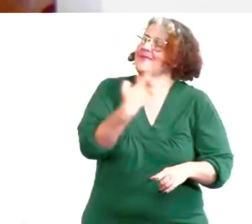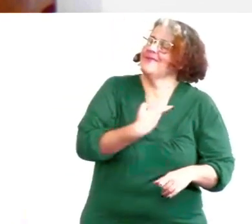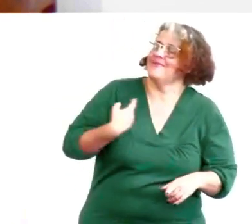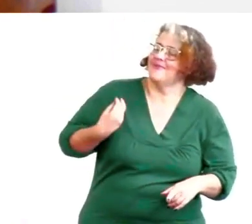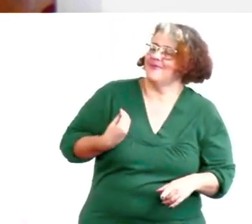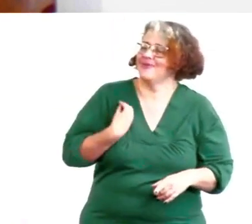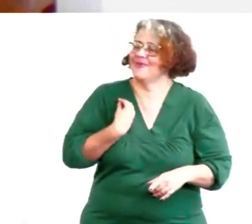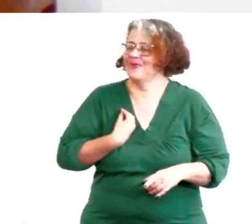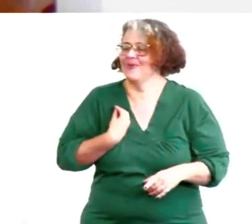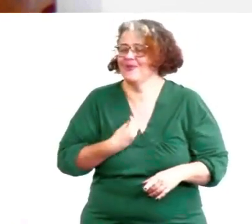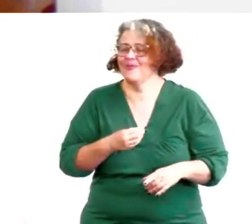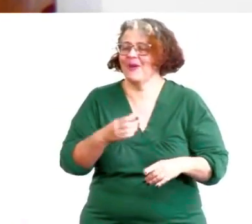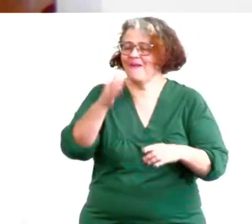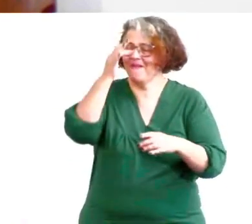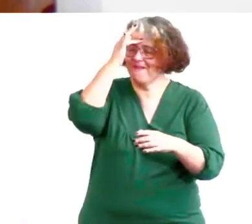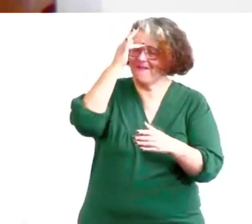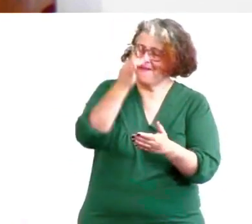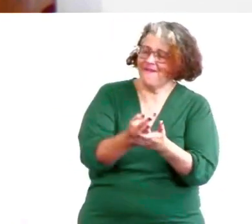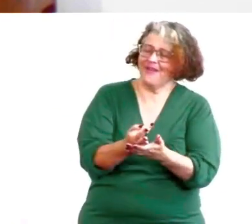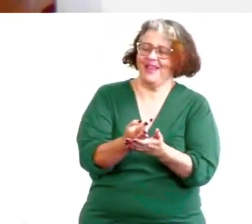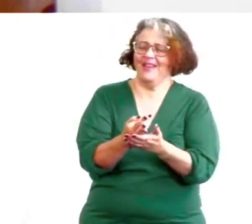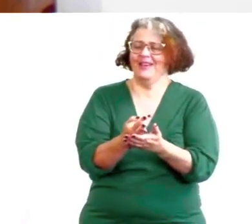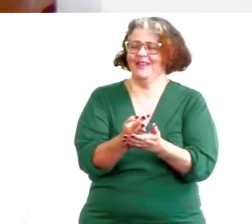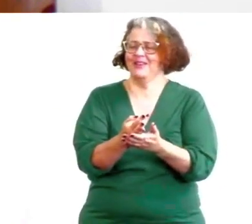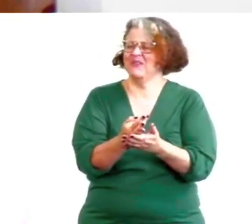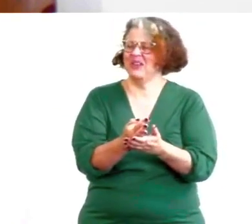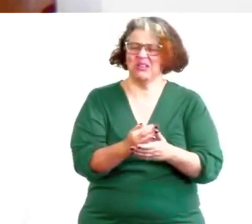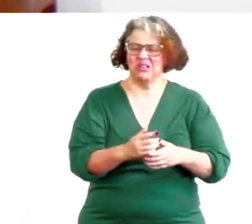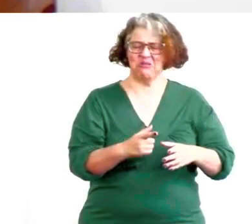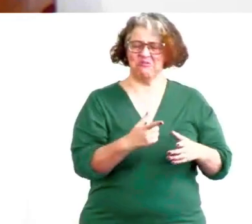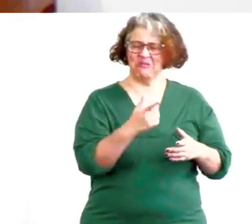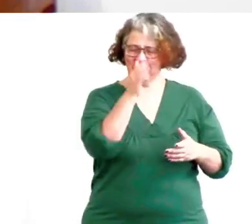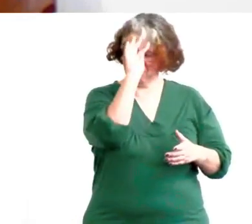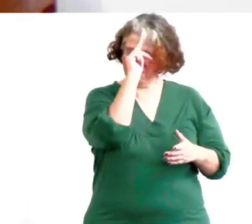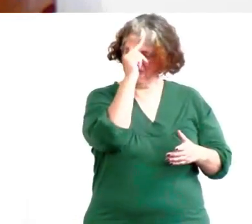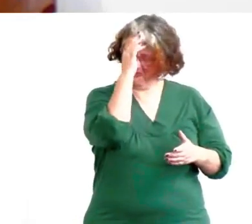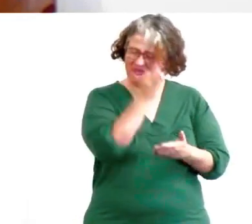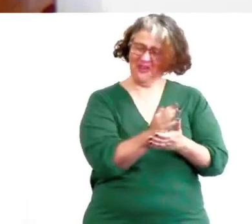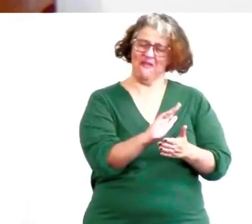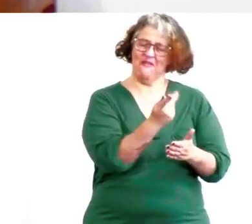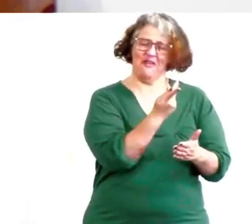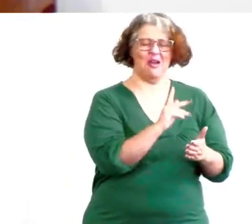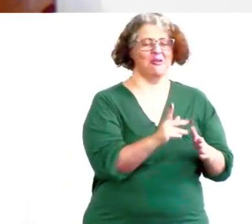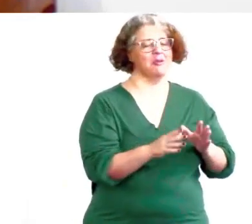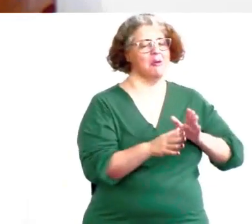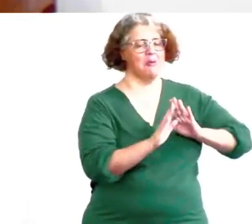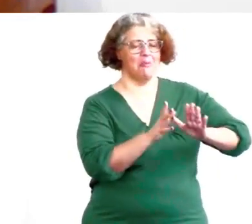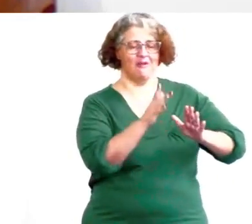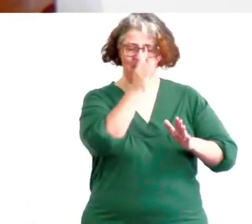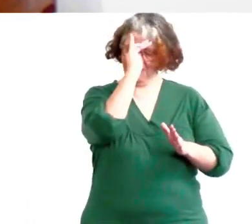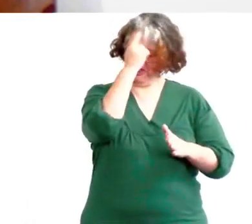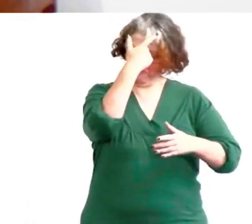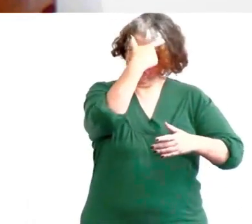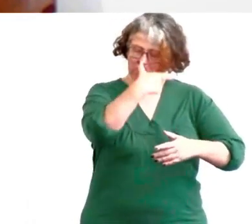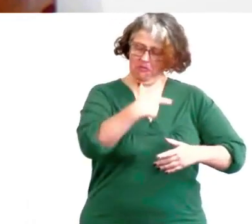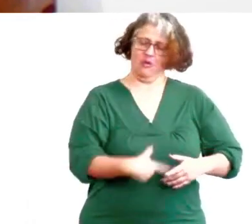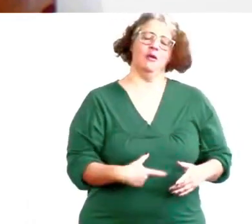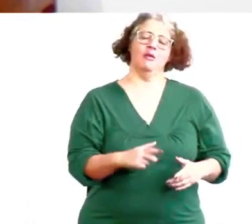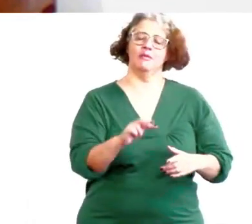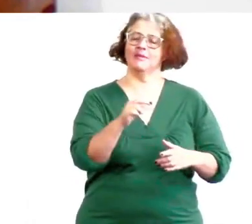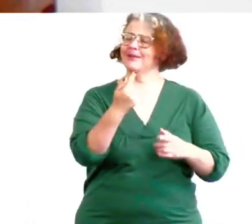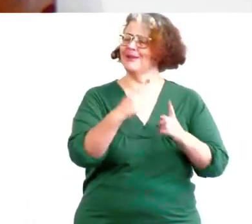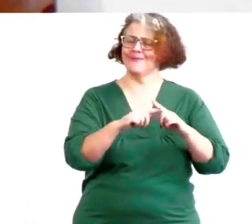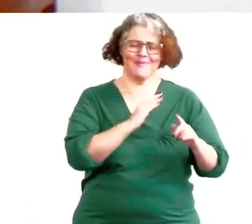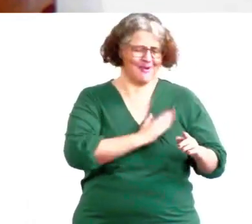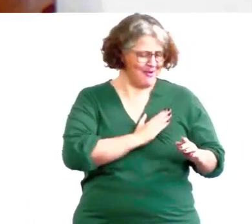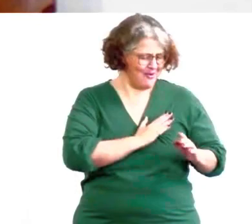nem fingida, nem protocolar, nem ritualística, precisa ser de todo o coração, de